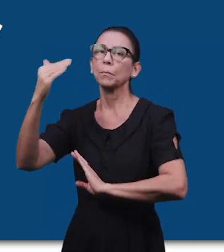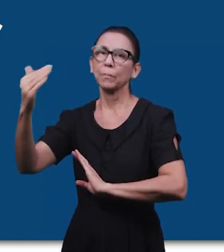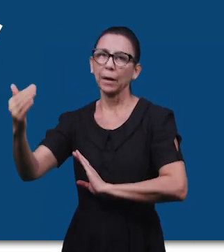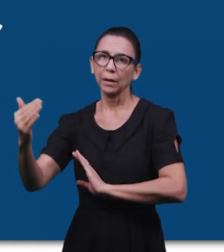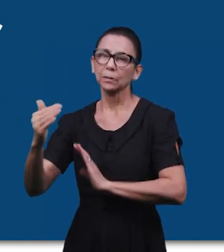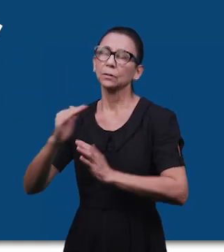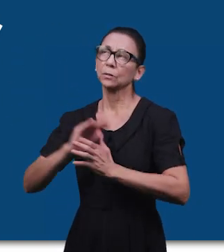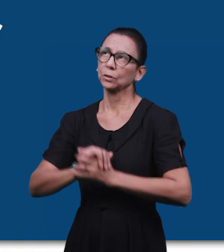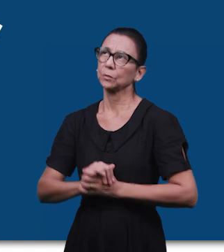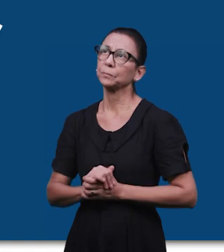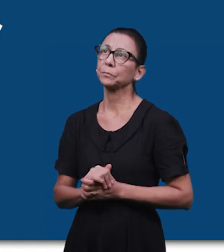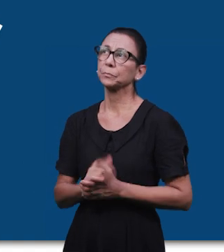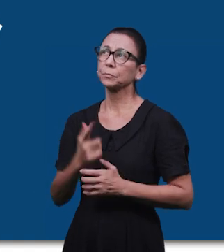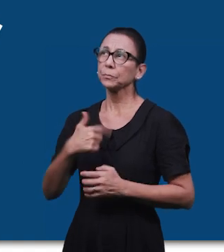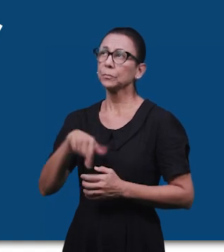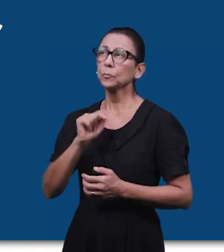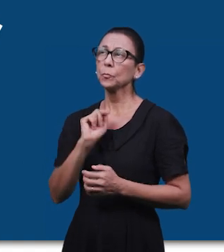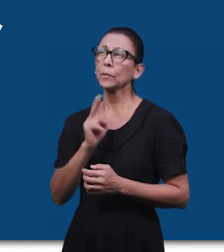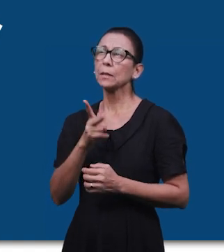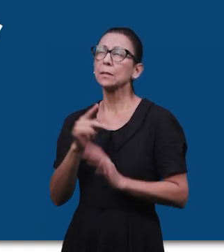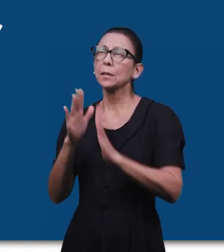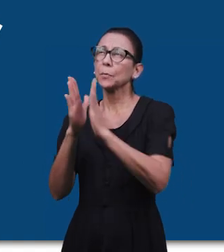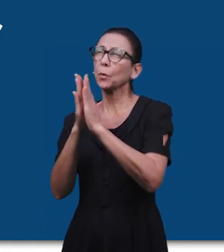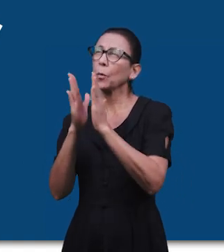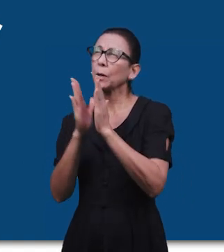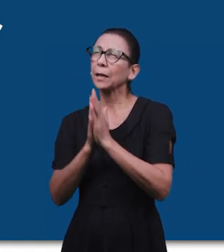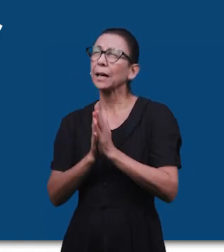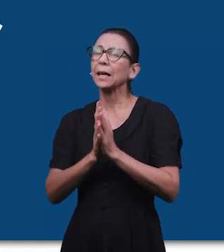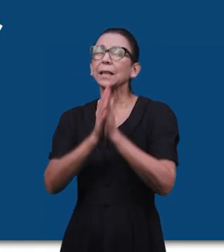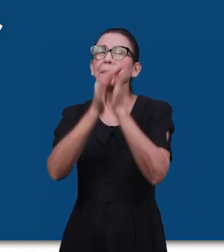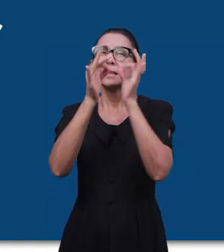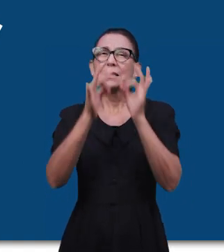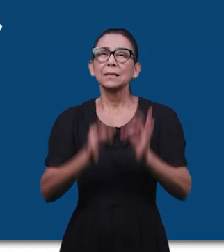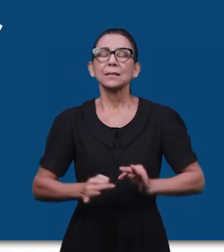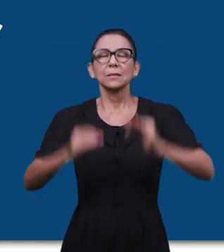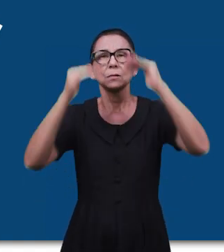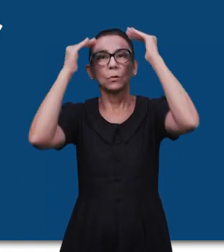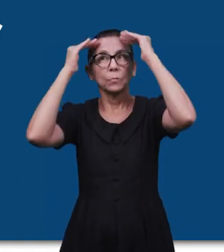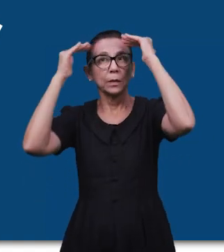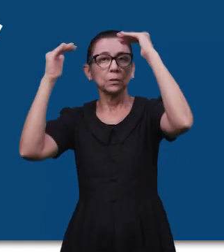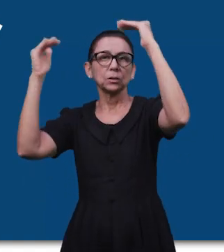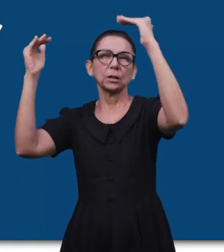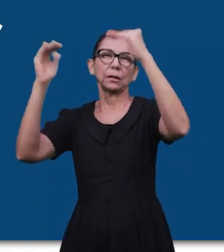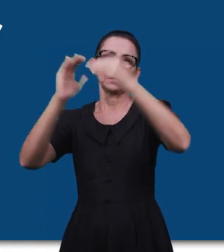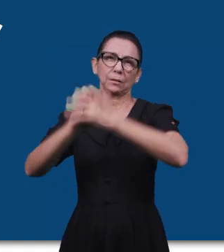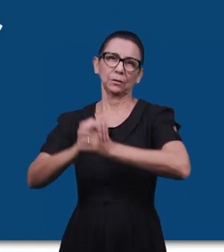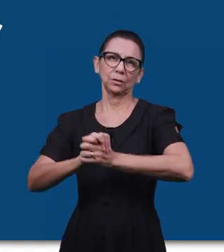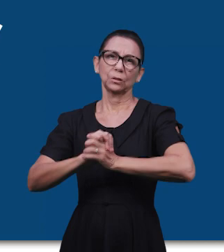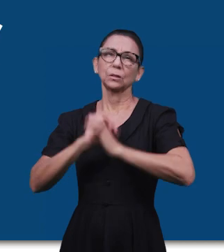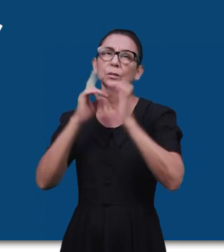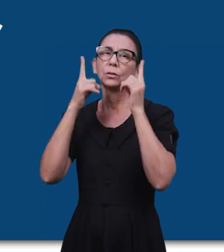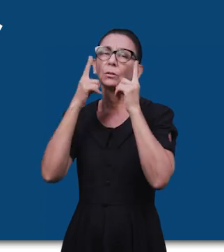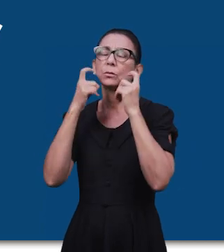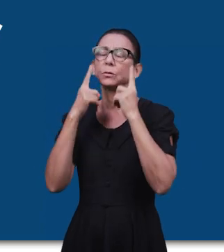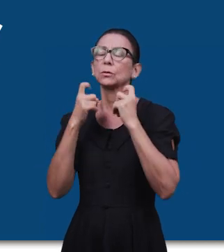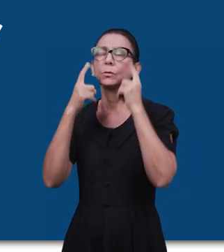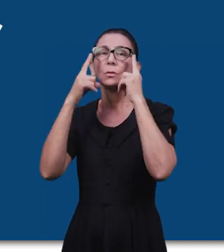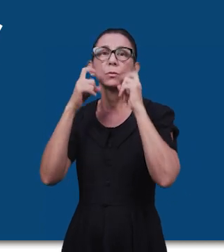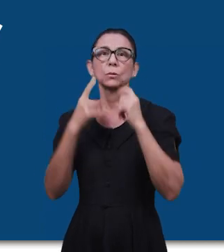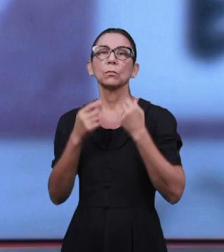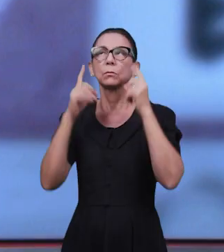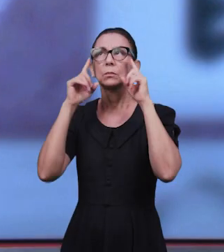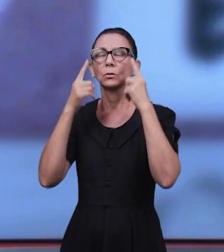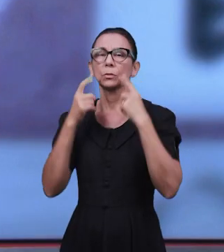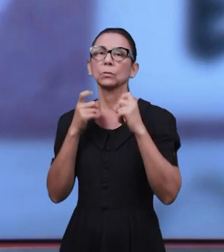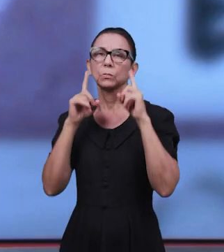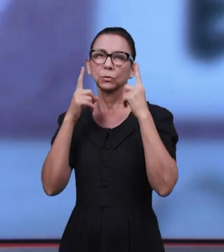ti em verdade, com coração perfeito, e fiz o que era reto aos teus olhos. E chorou Ezequias